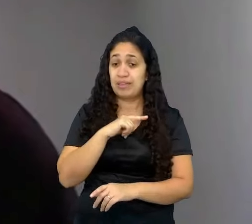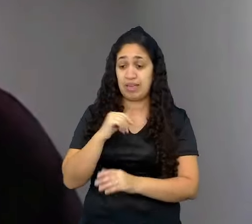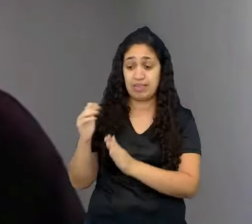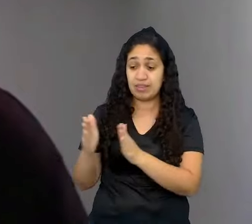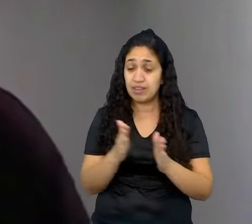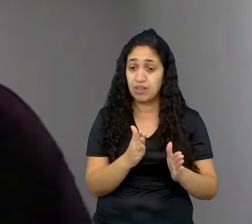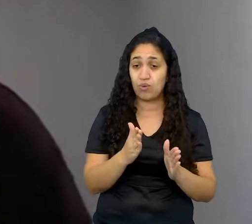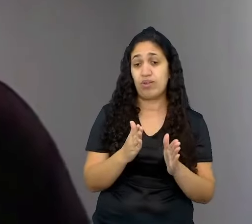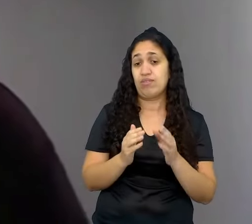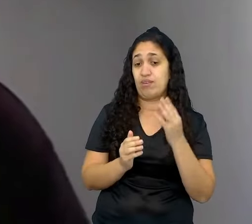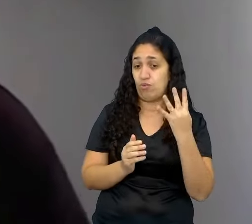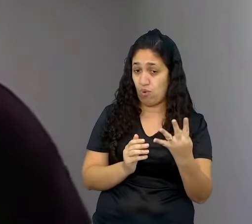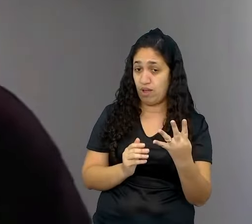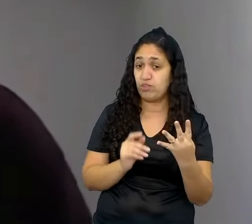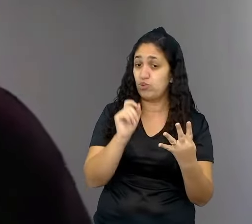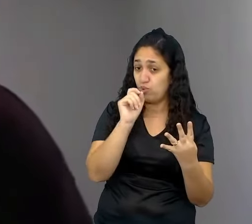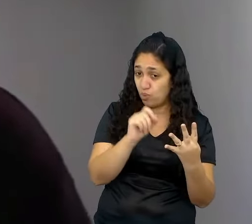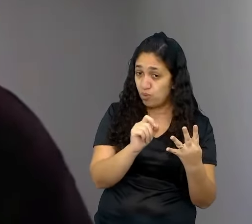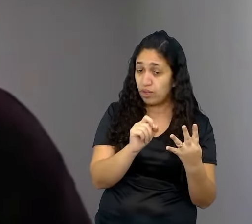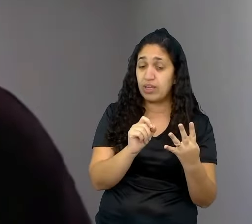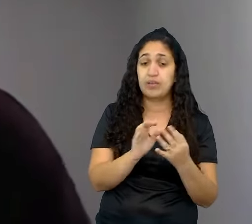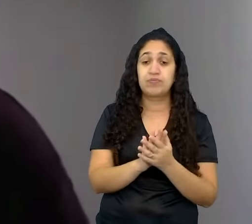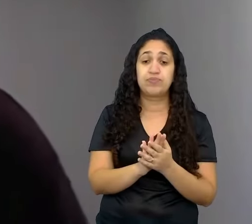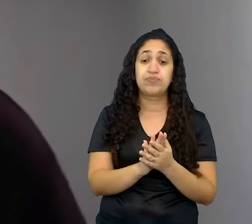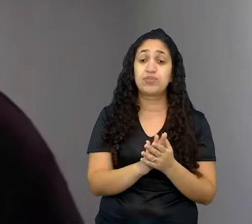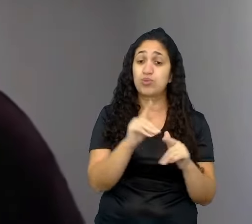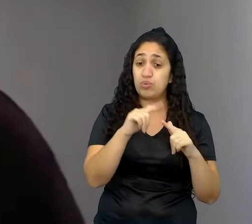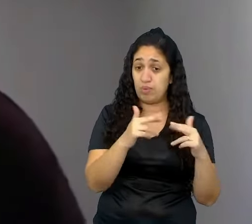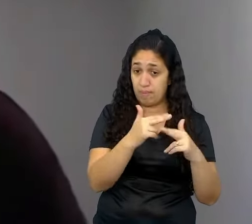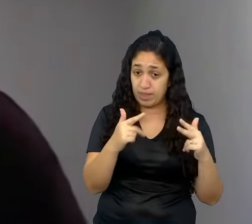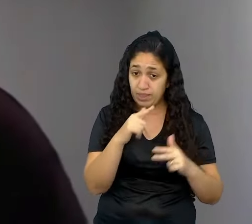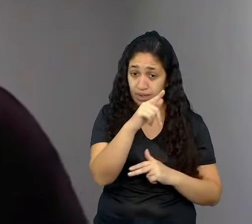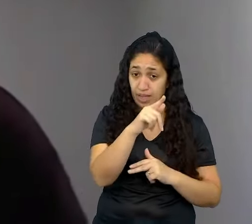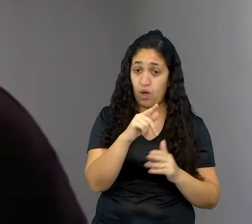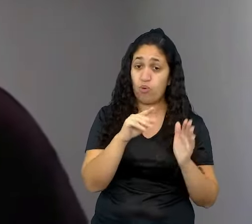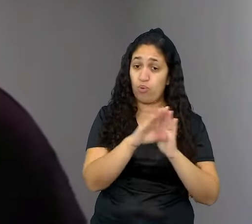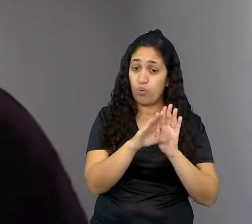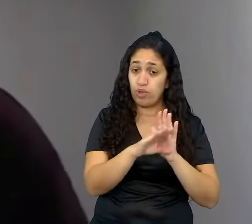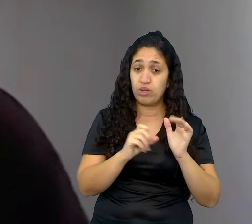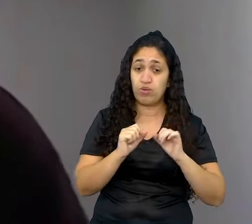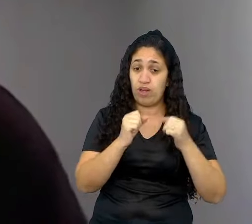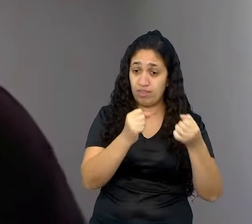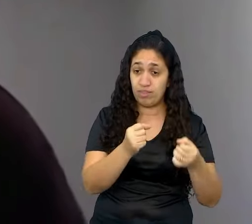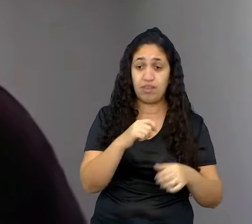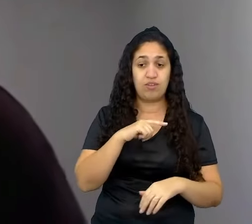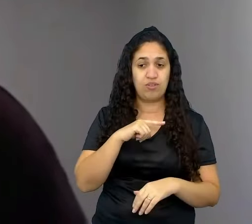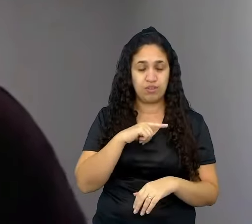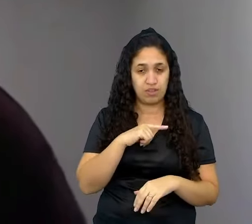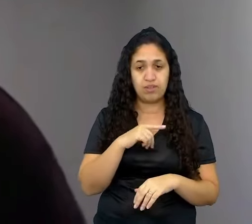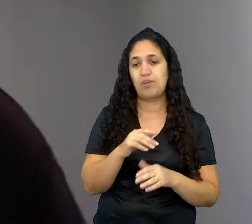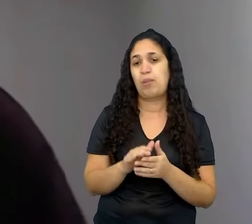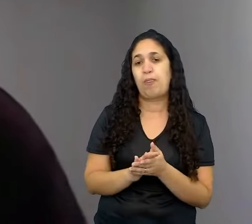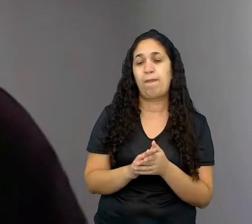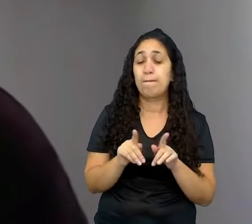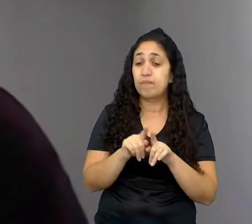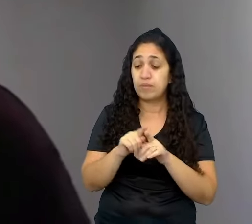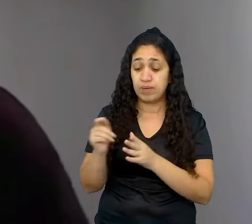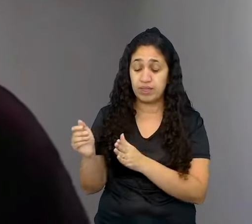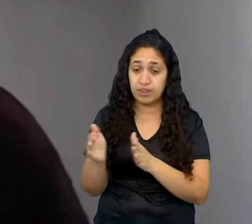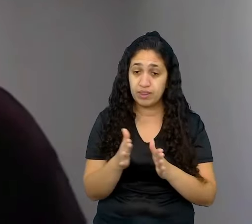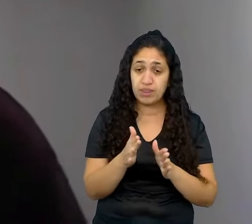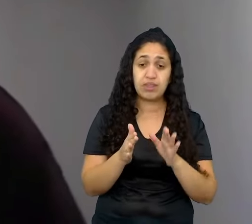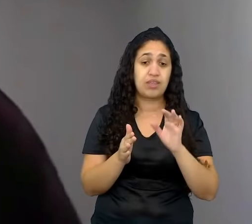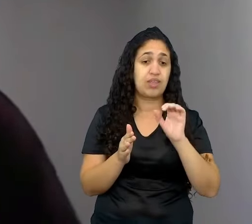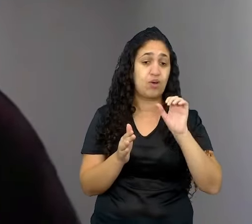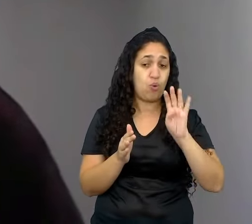situação de aprendizagem 4 do material do Currículo em Ação. A gente tem também, na SA4,